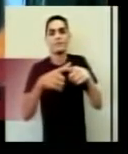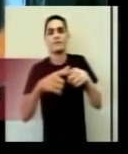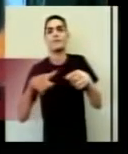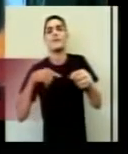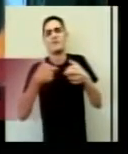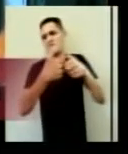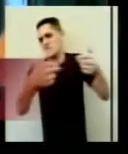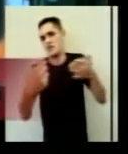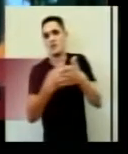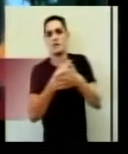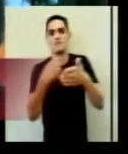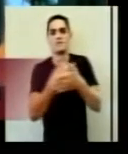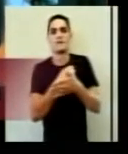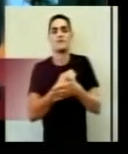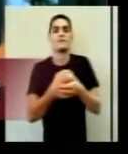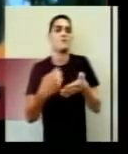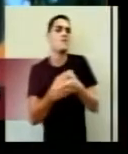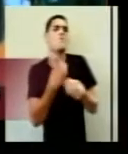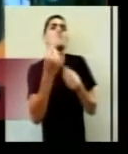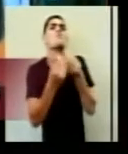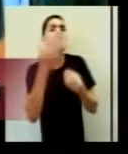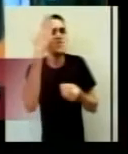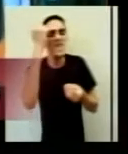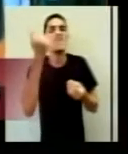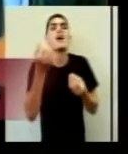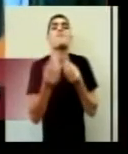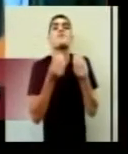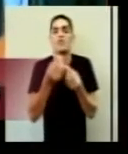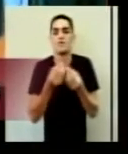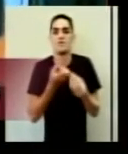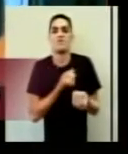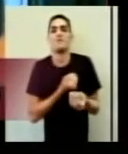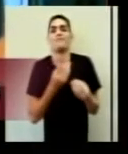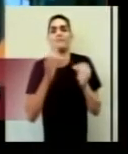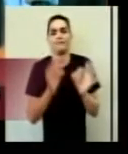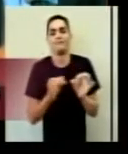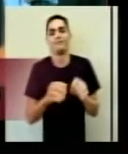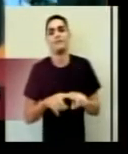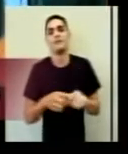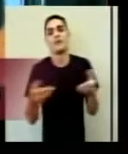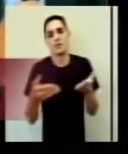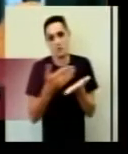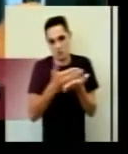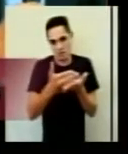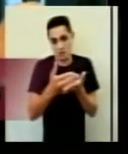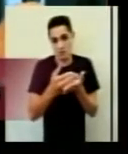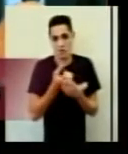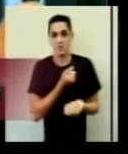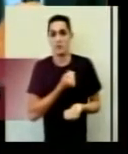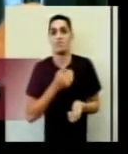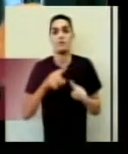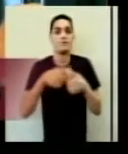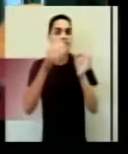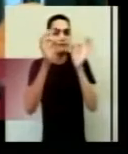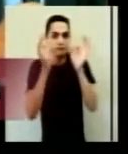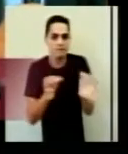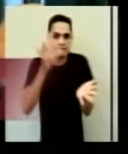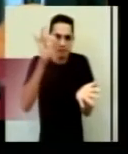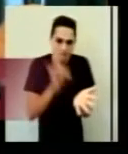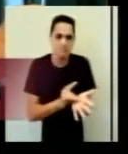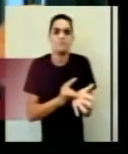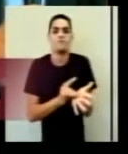ascendente, porque existem muitas perguntas sobre isso. Como que você sabe disso? Bom, eu vou